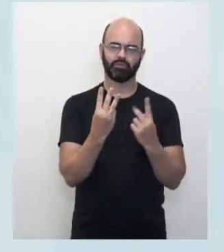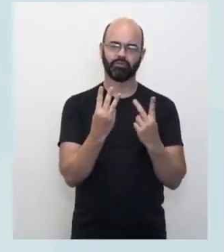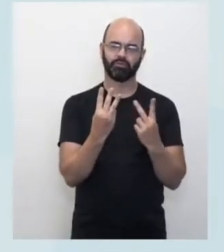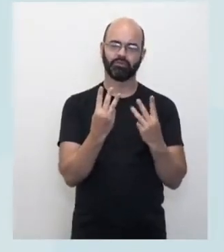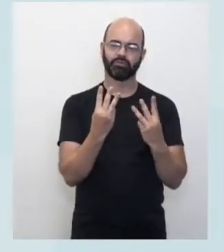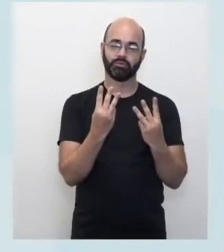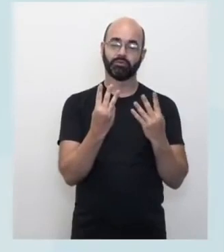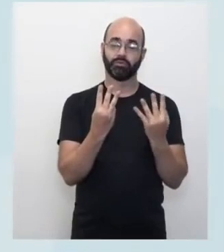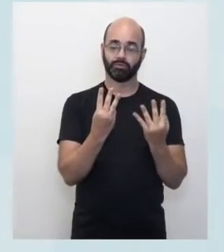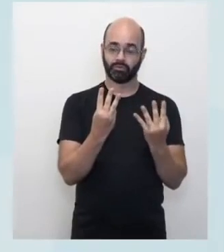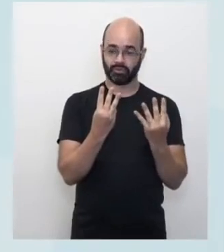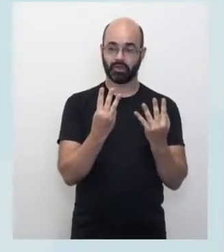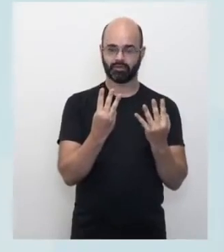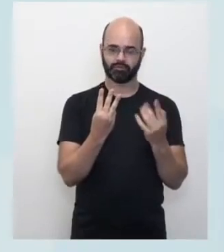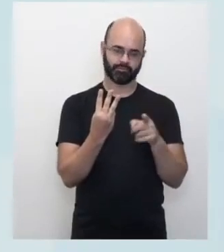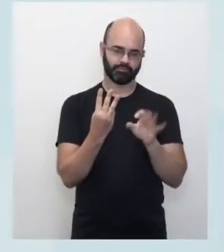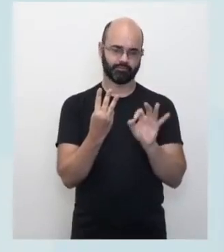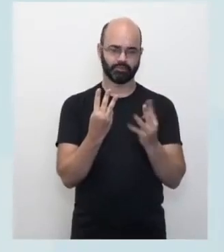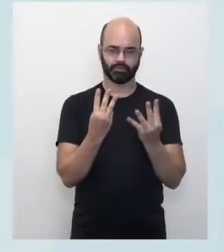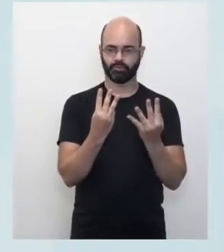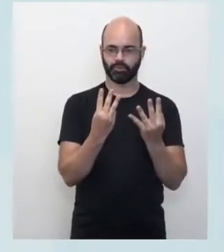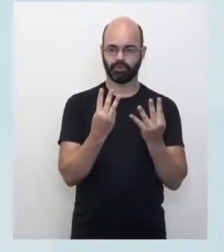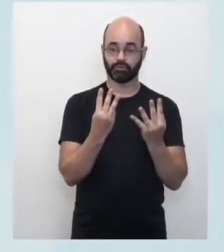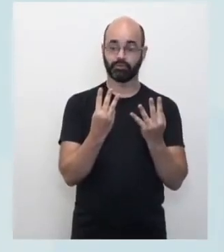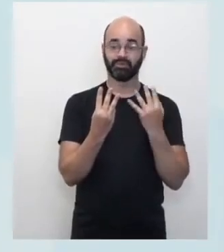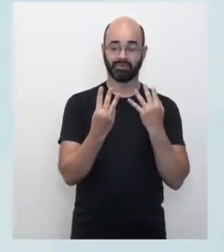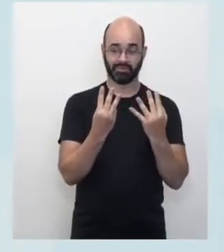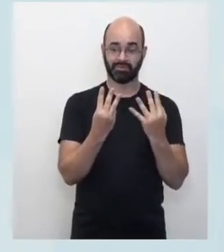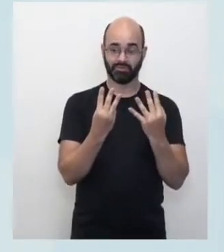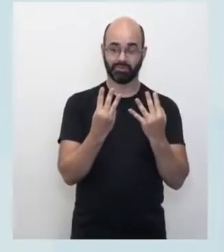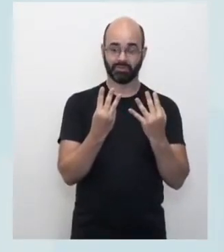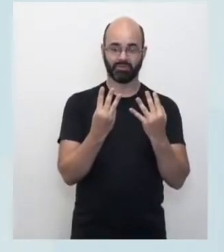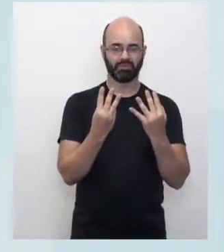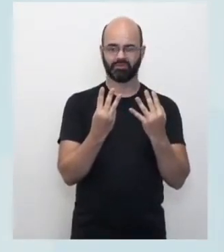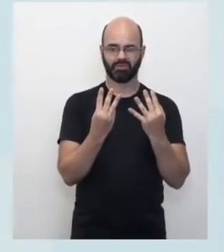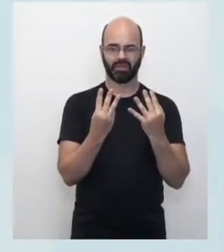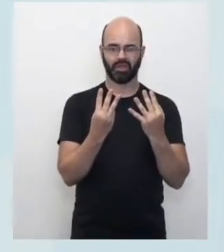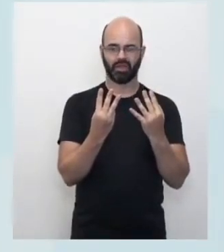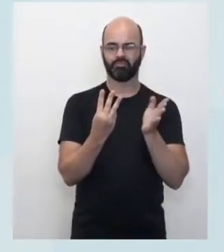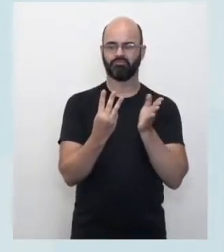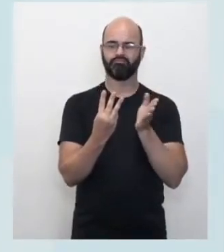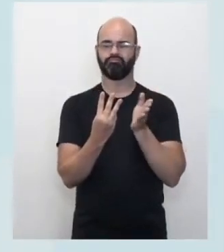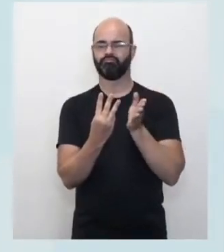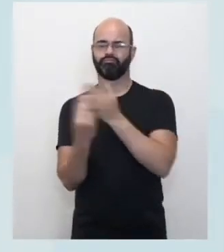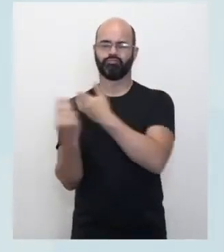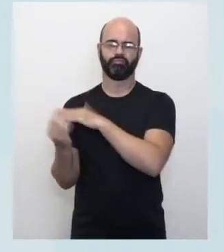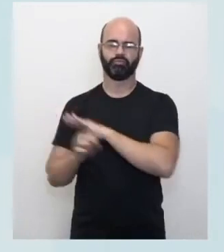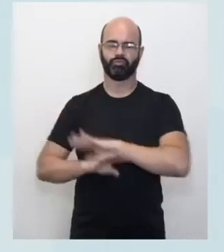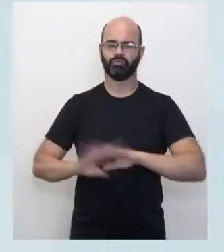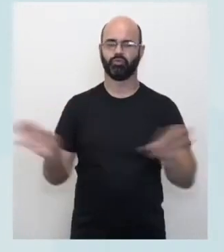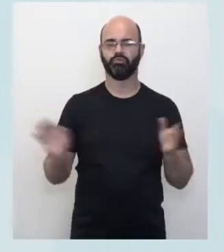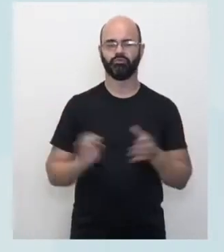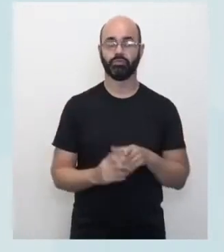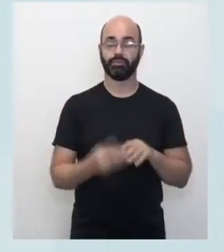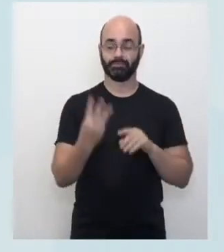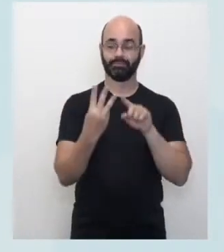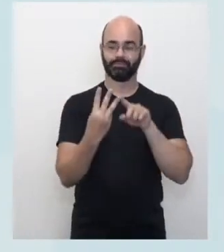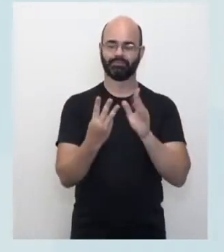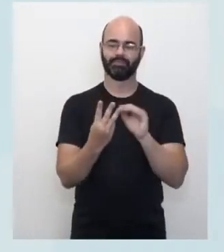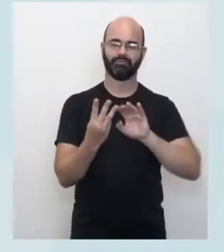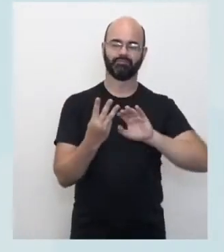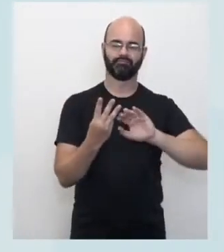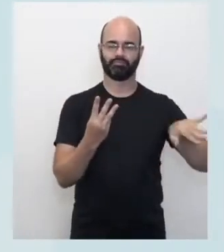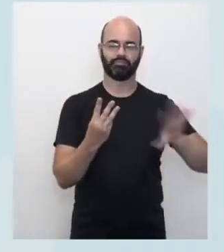2, 3 ou 4, que no caso é 4, até 4, eu simplesmente venho aqui e apago o restante. Agora, se esse número